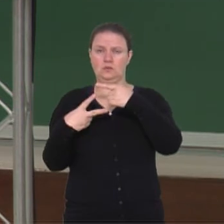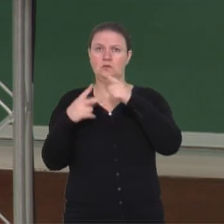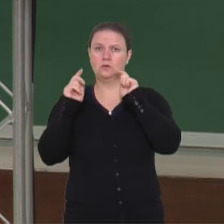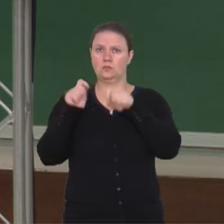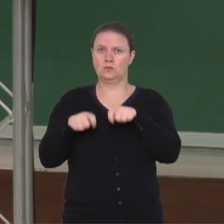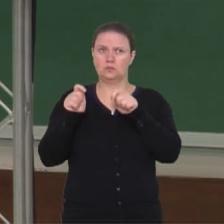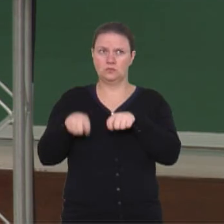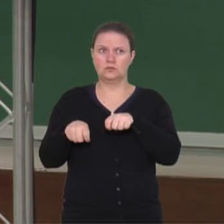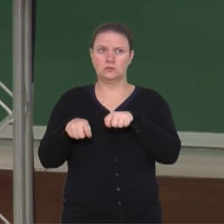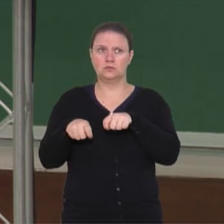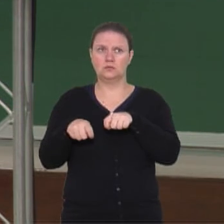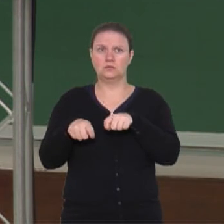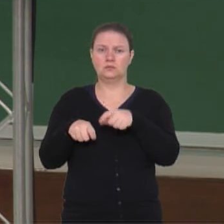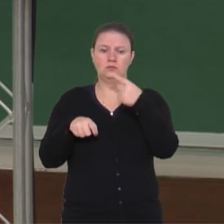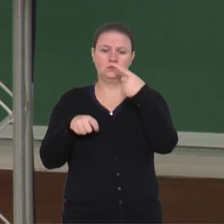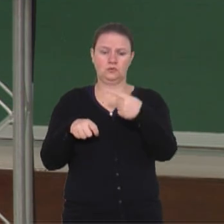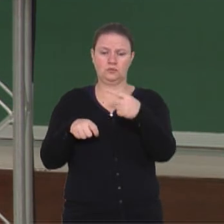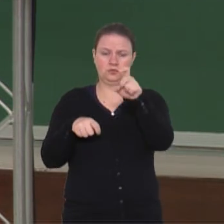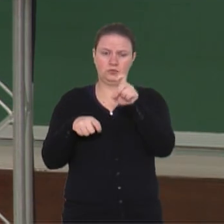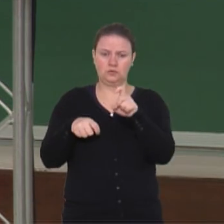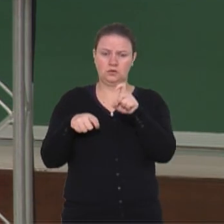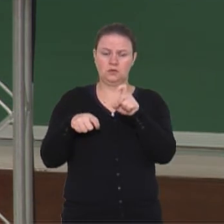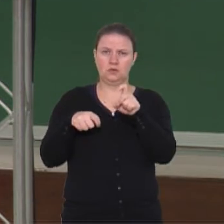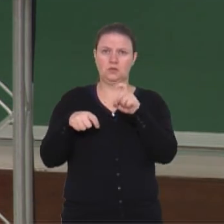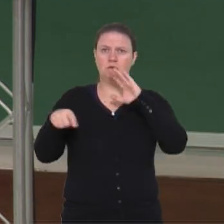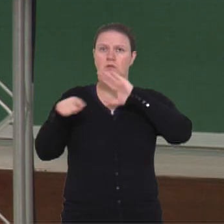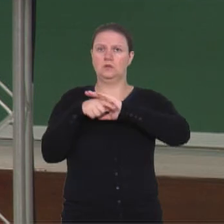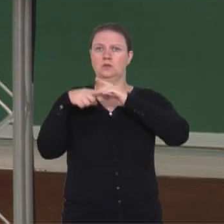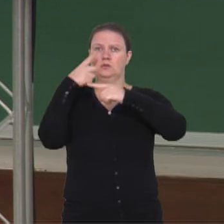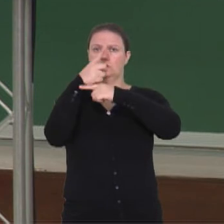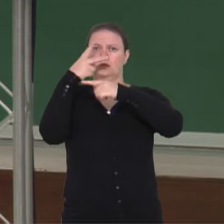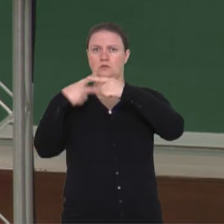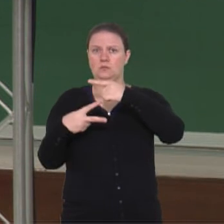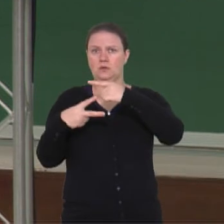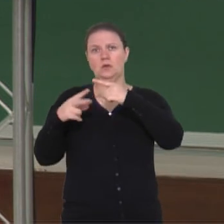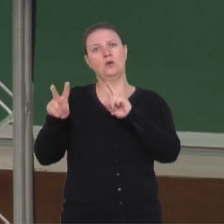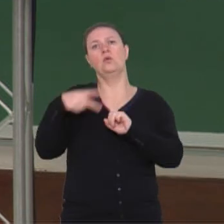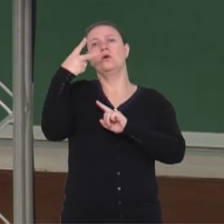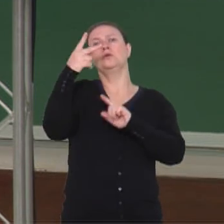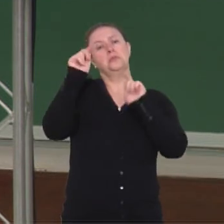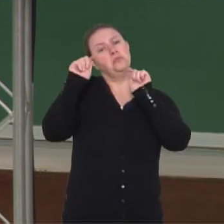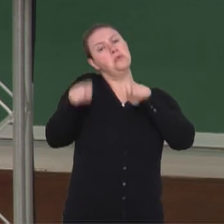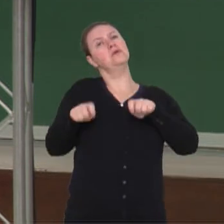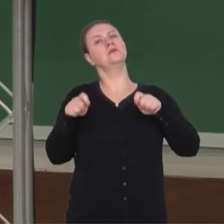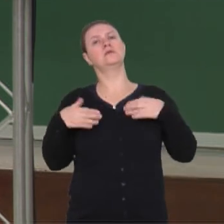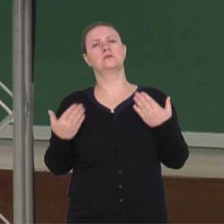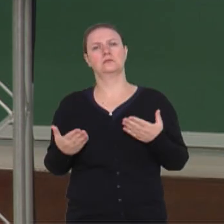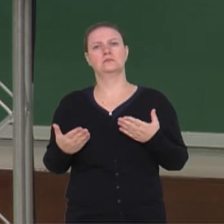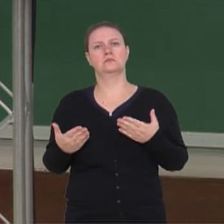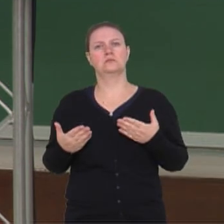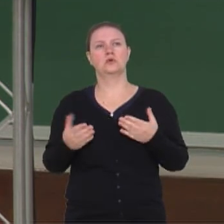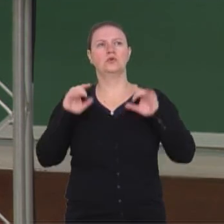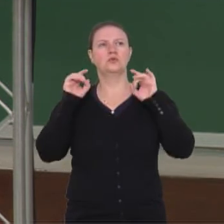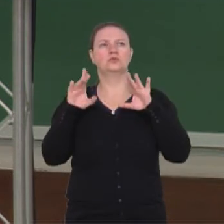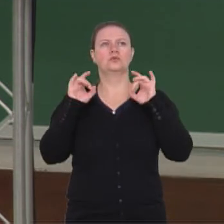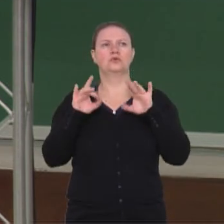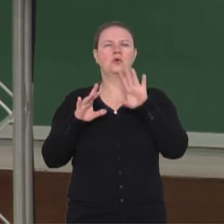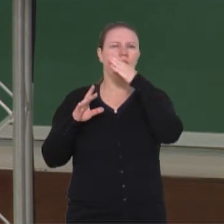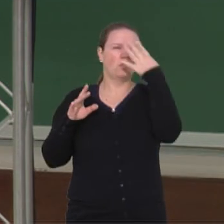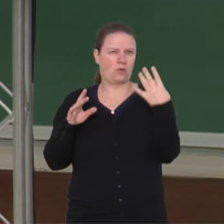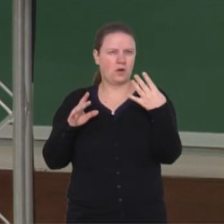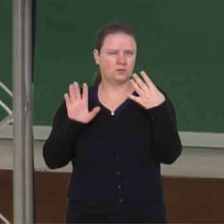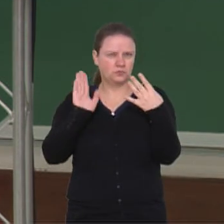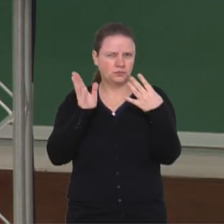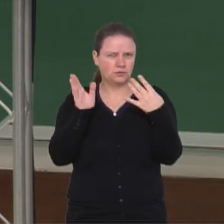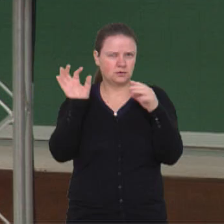ser x menos meio ao quadrado, né? Se você precisar disso mais para frente. Tranquilo? Só coloque o 4 ali, a gente já vai